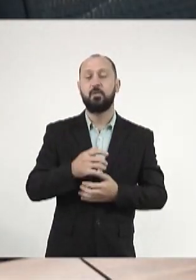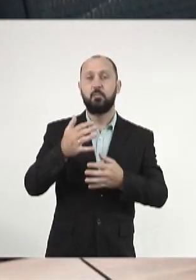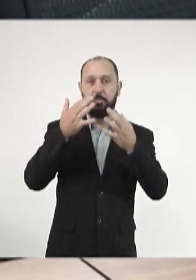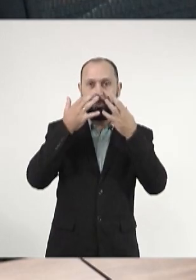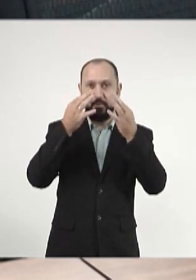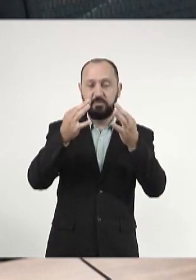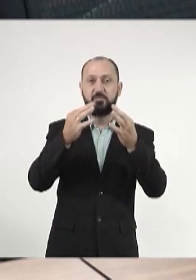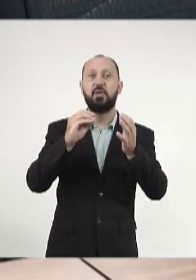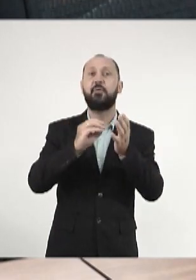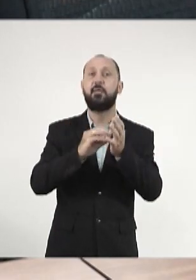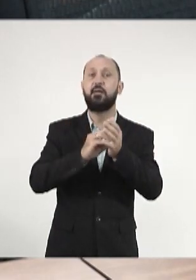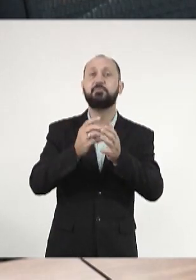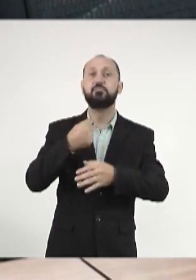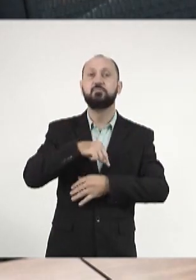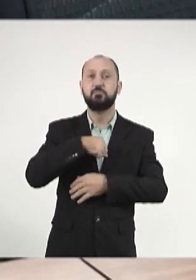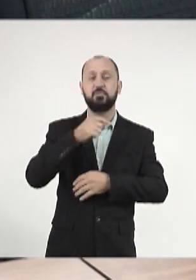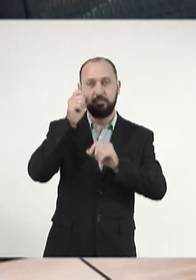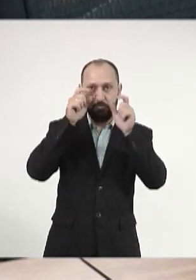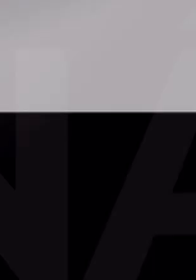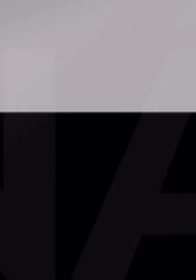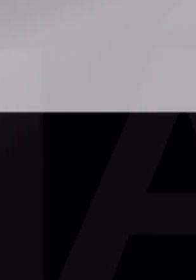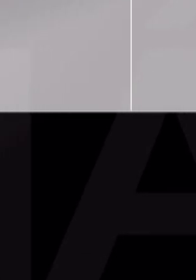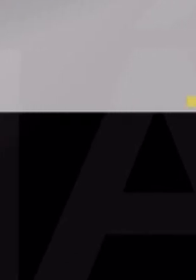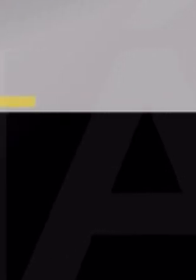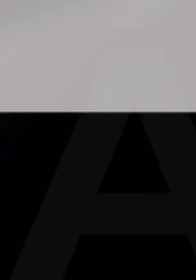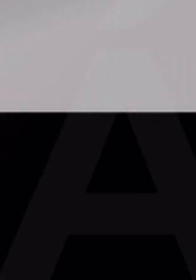atenção maior. Isso aí até nós reconhecemos.